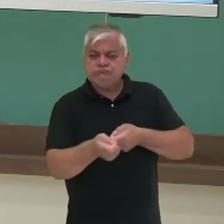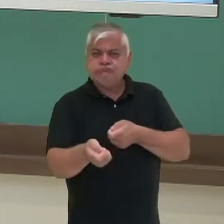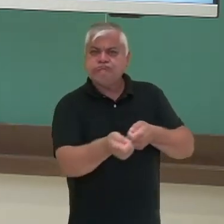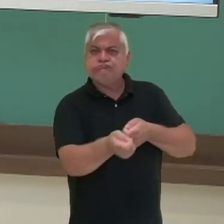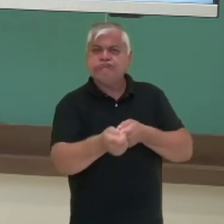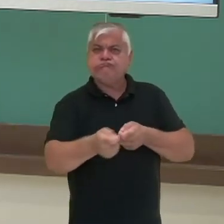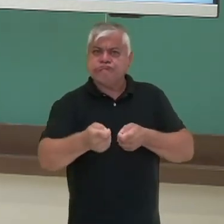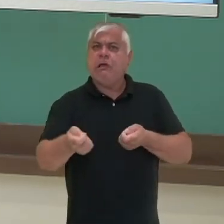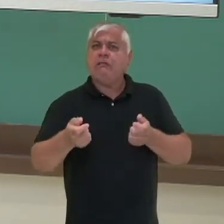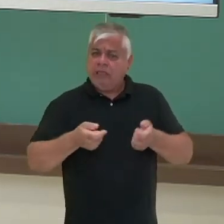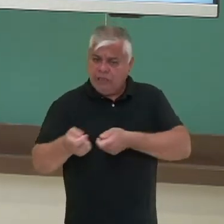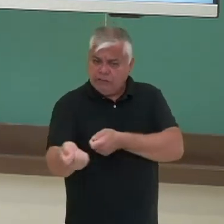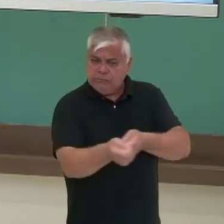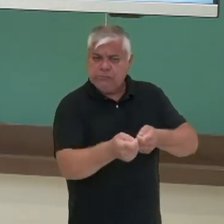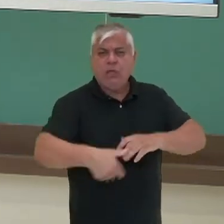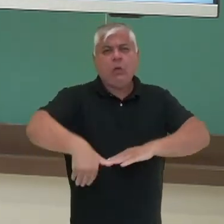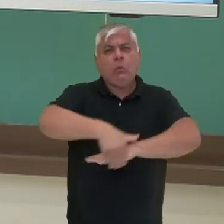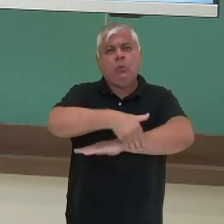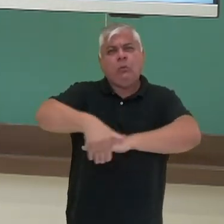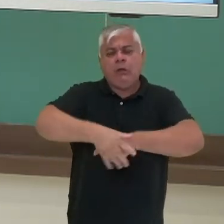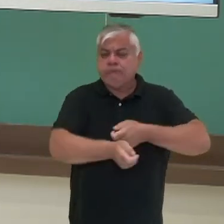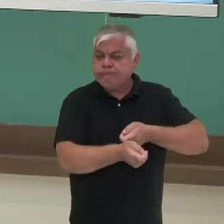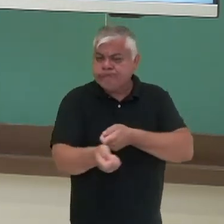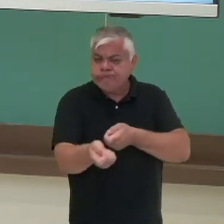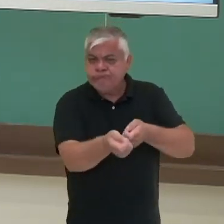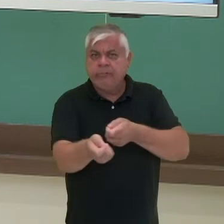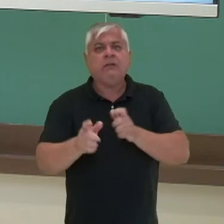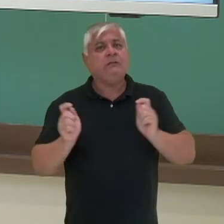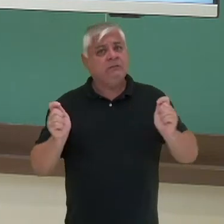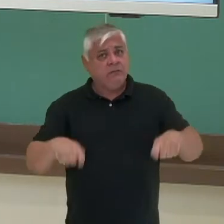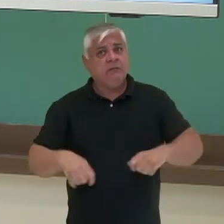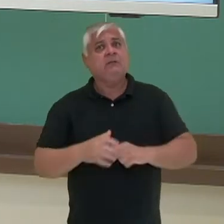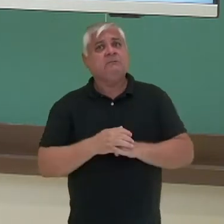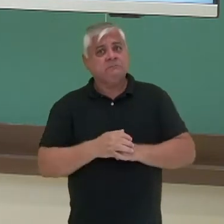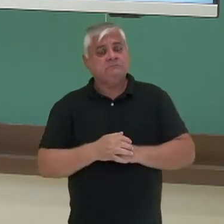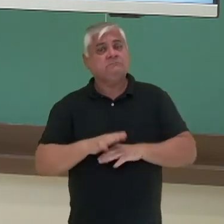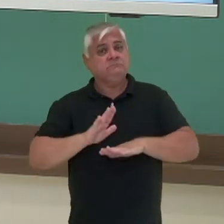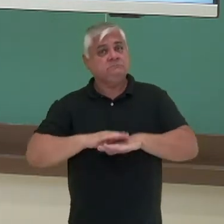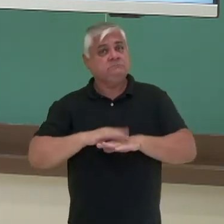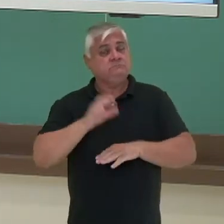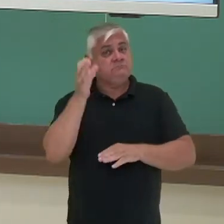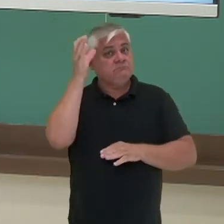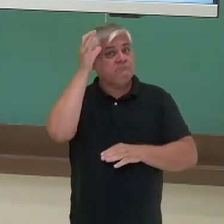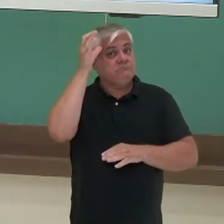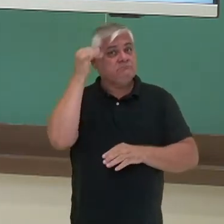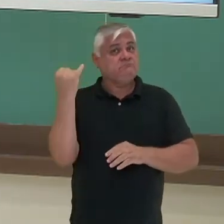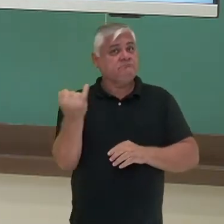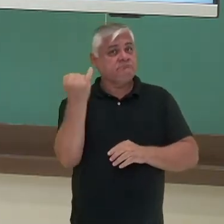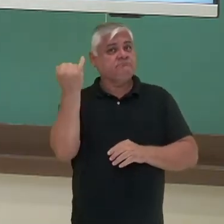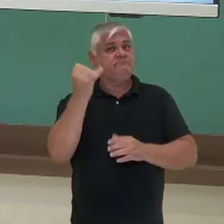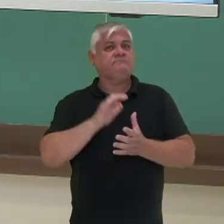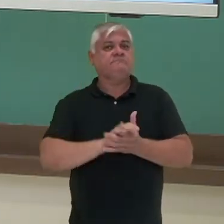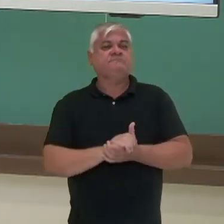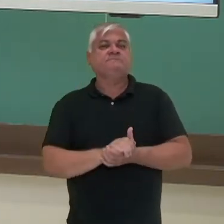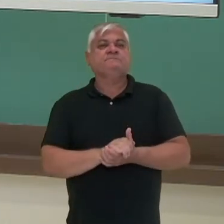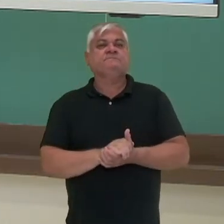né, ali da sua casa. Então, algumas atitudes são muito importantes, certo?